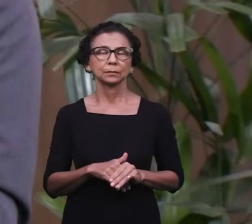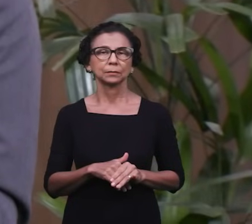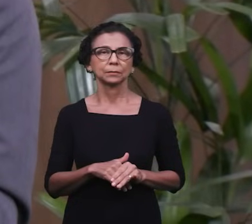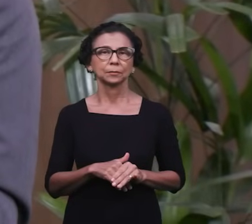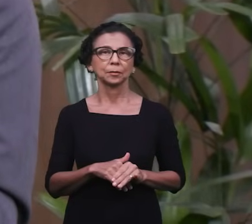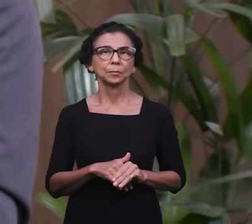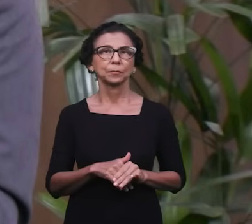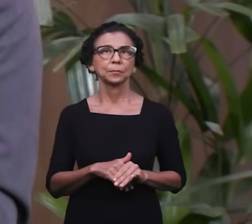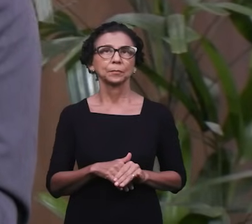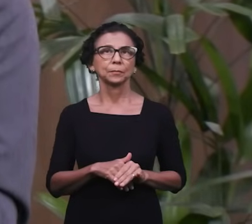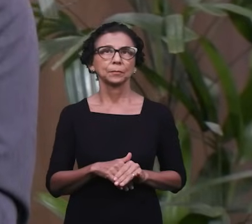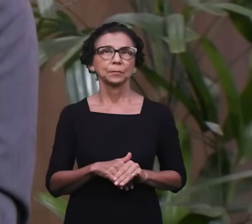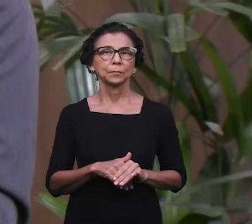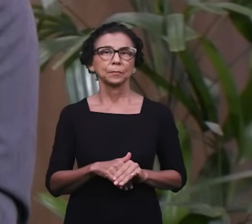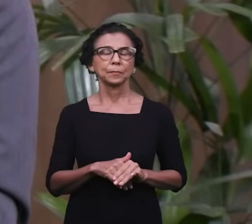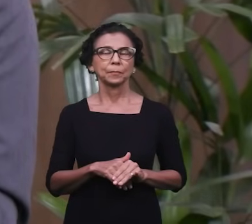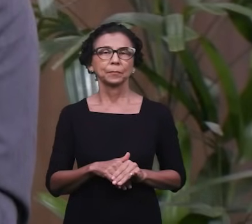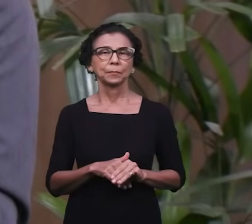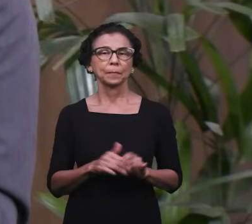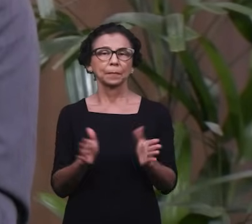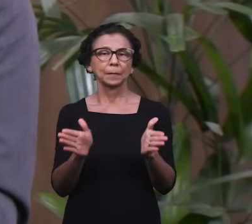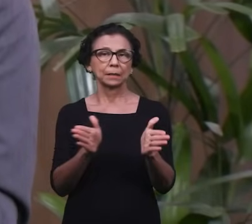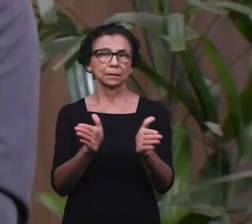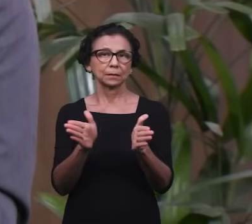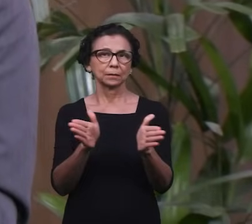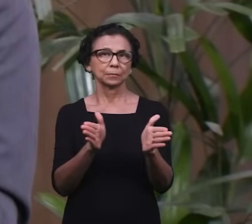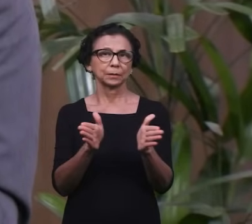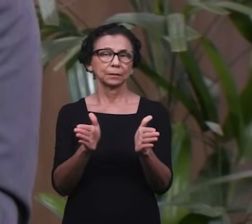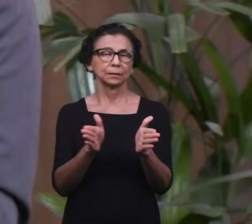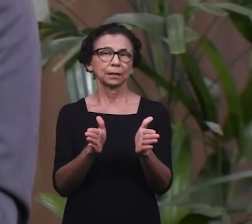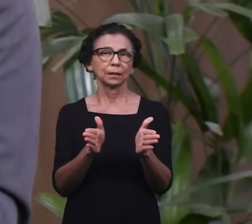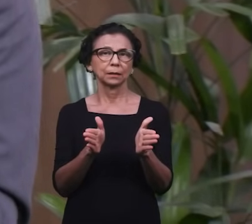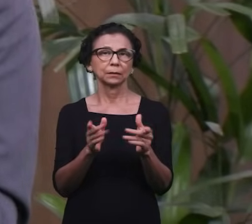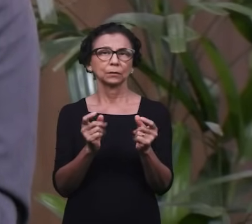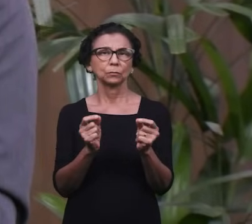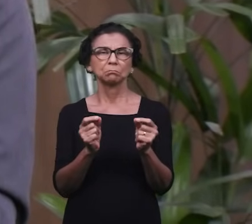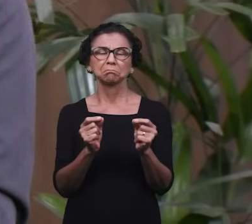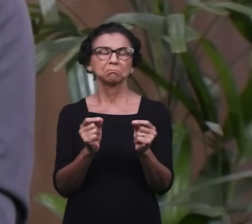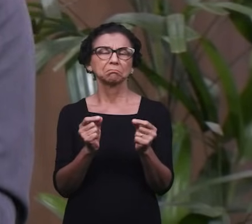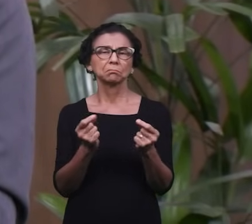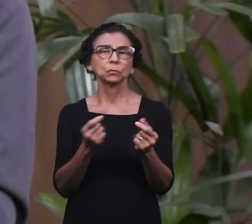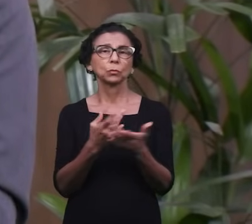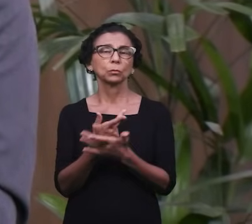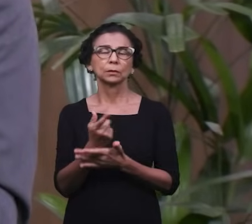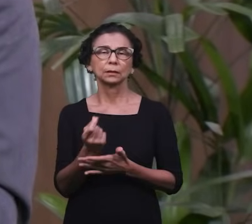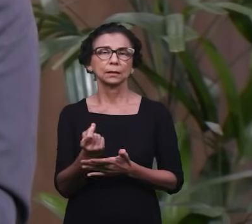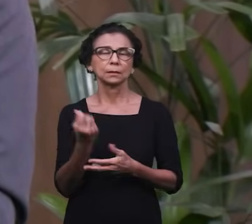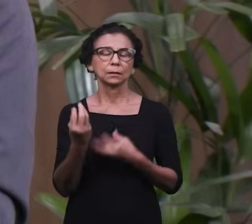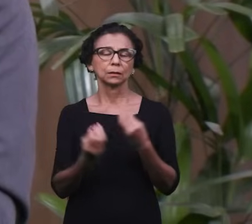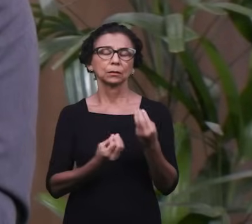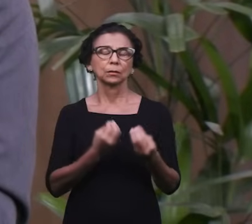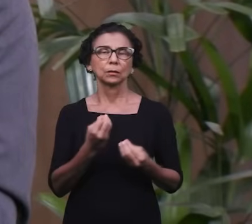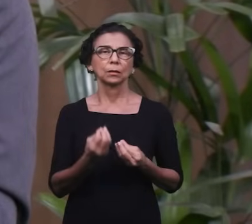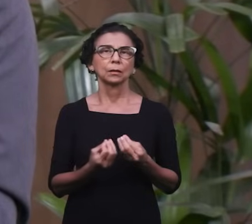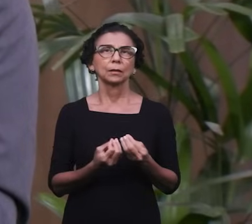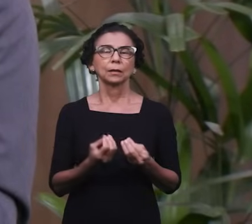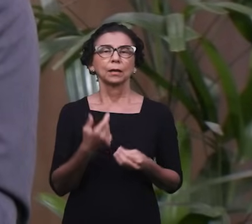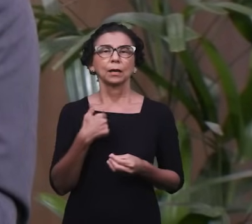sobre acessibilidade. Como que se dá, né, a acessibilidade? Esses dias entrei num